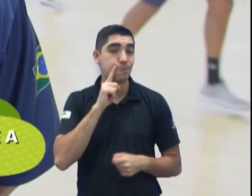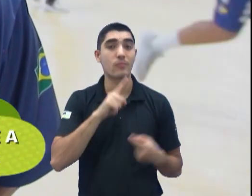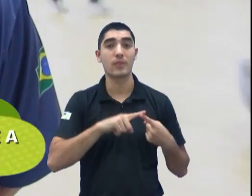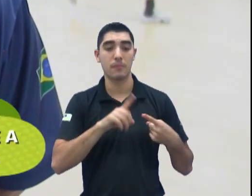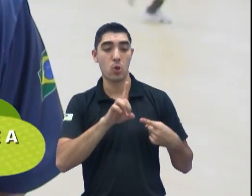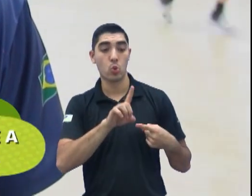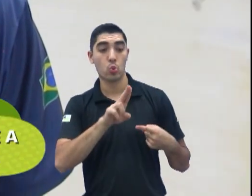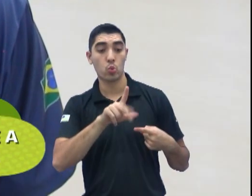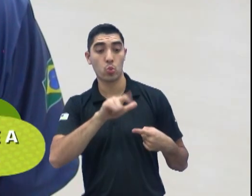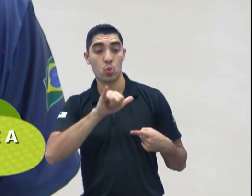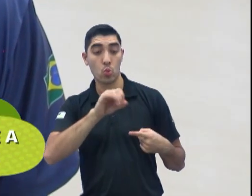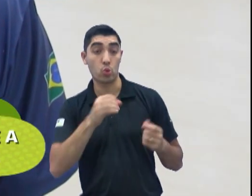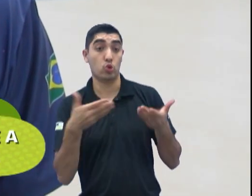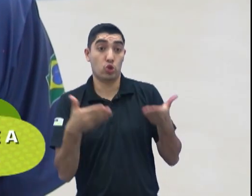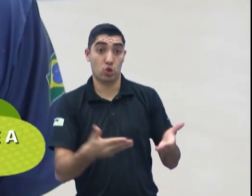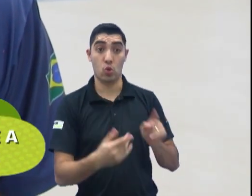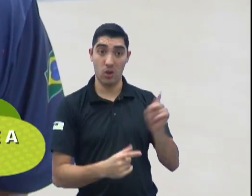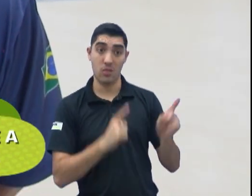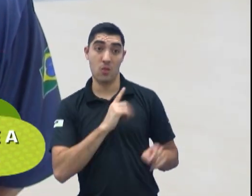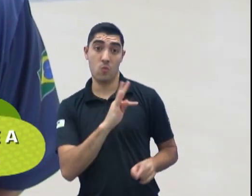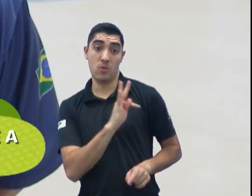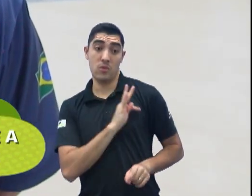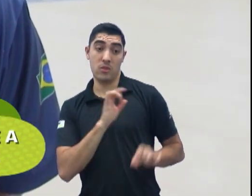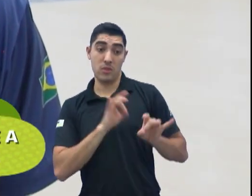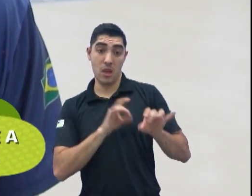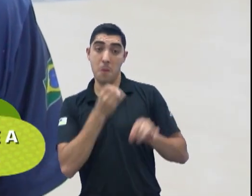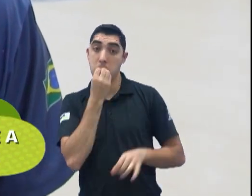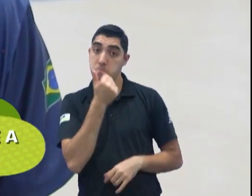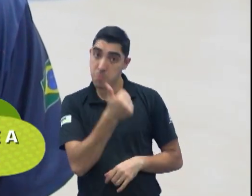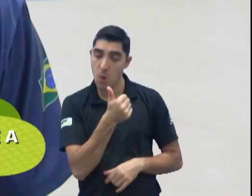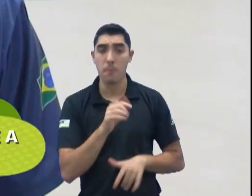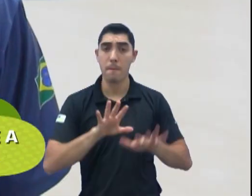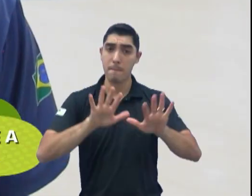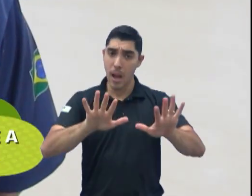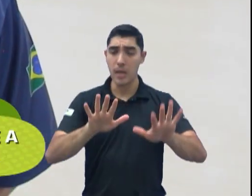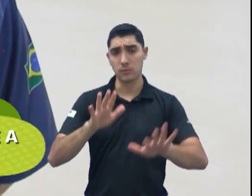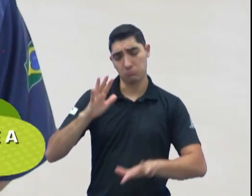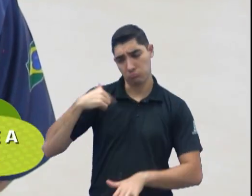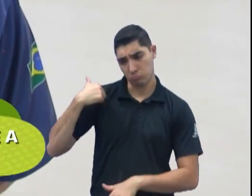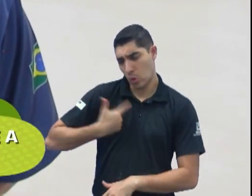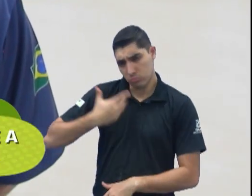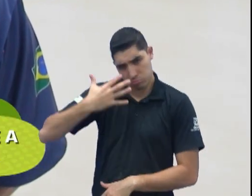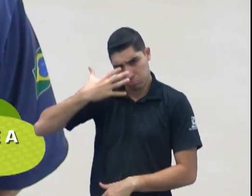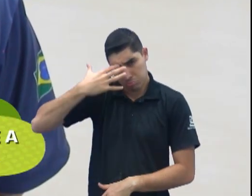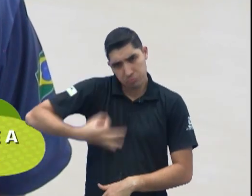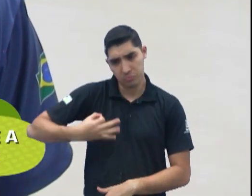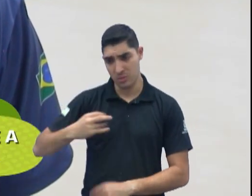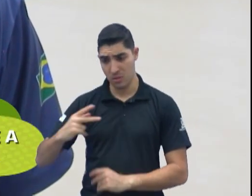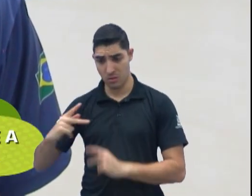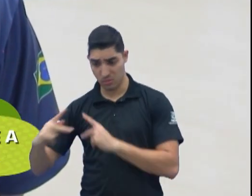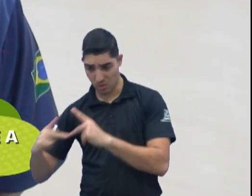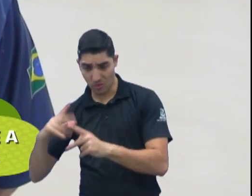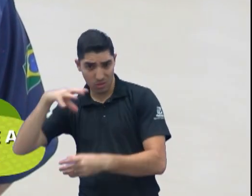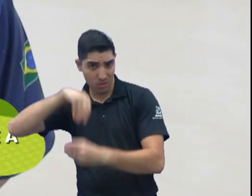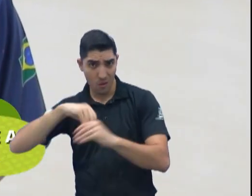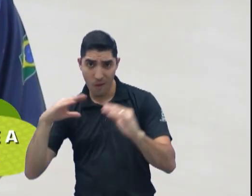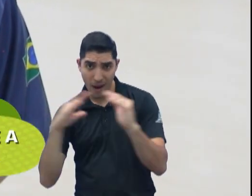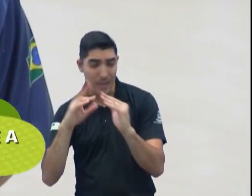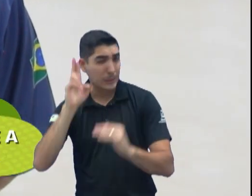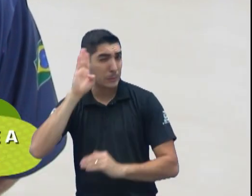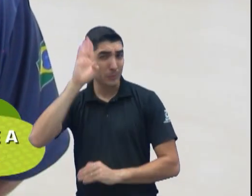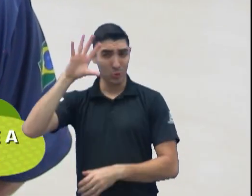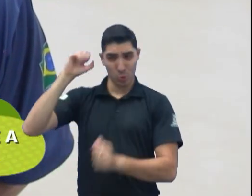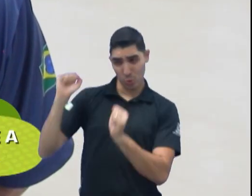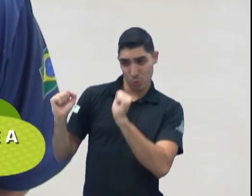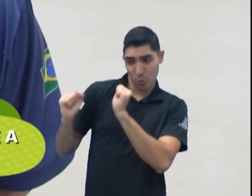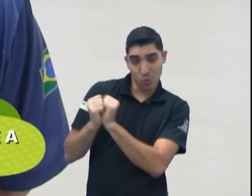que está bem treinada. Mas a gente precisa saber que jogos em casa, né? E principalmente ao lado da nossa torcida, no Lineu, nós